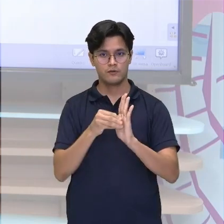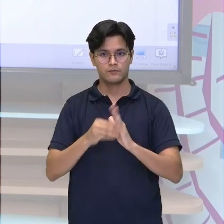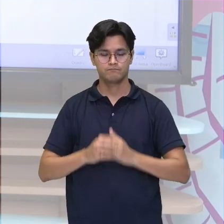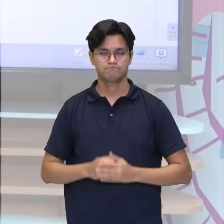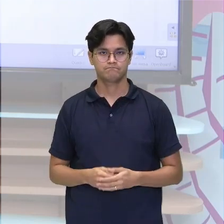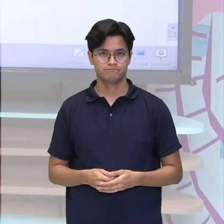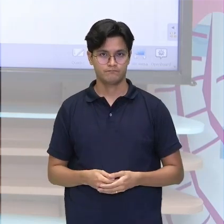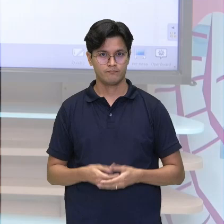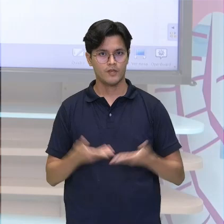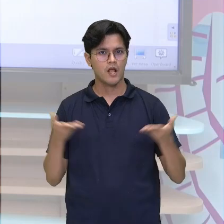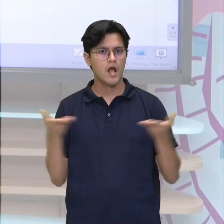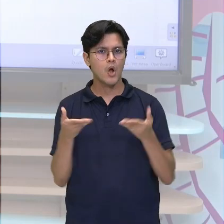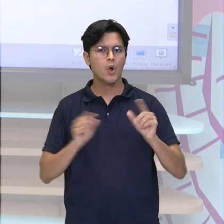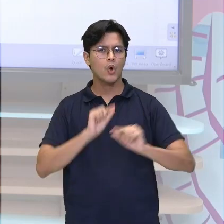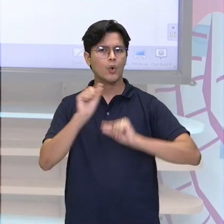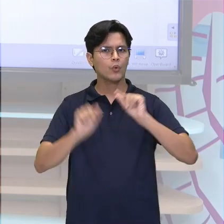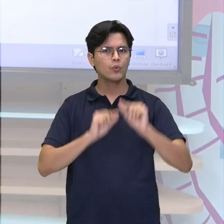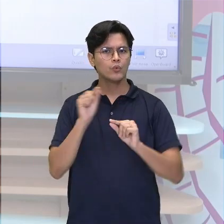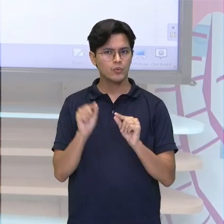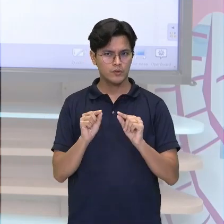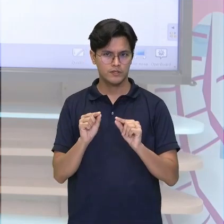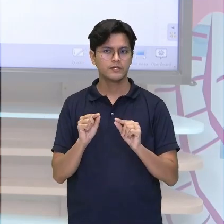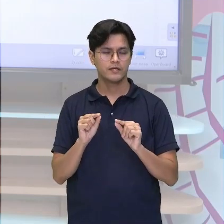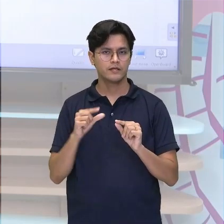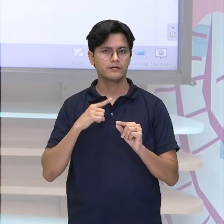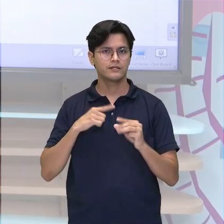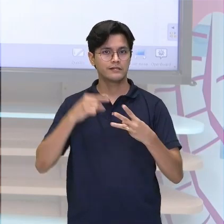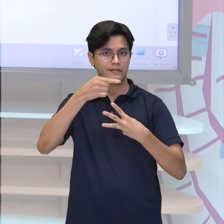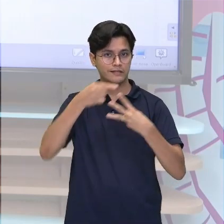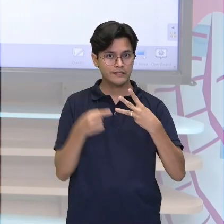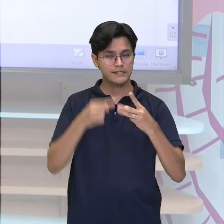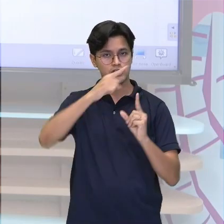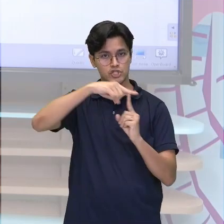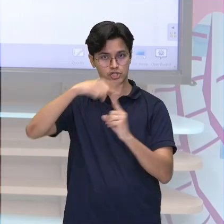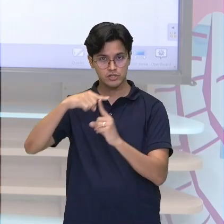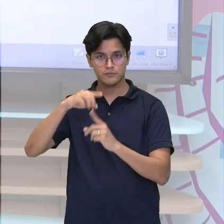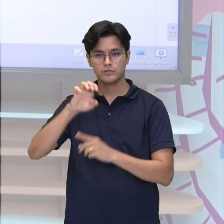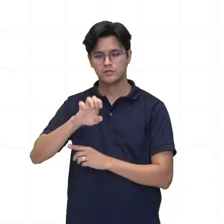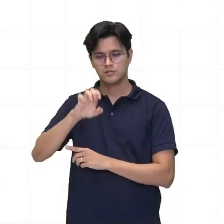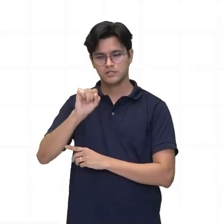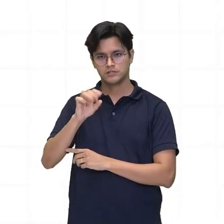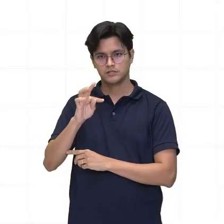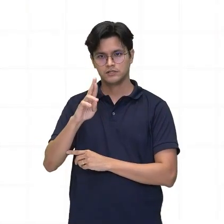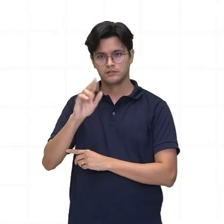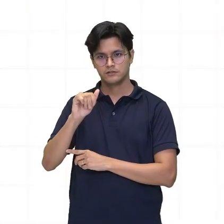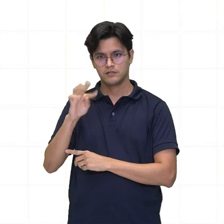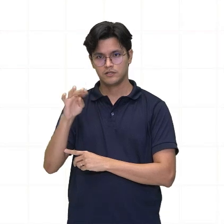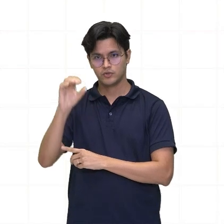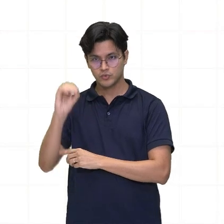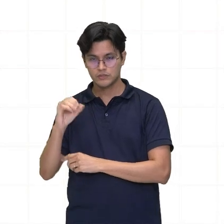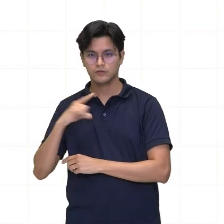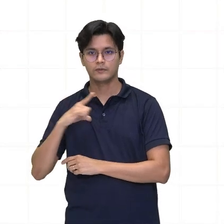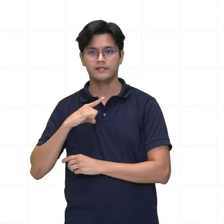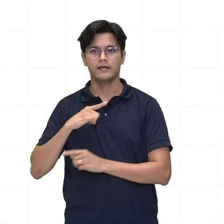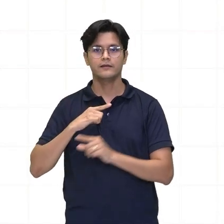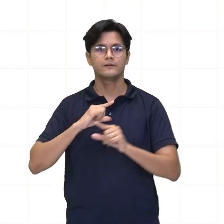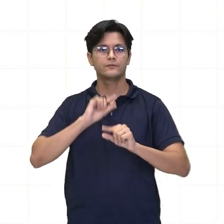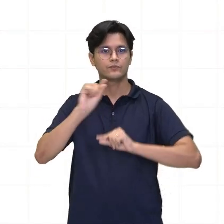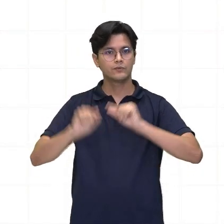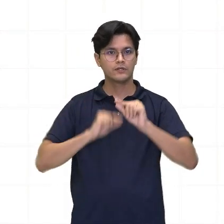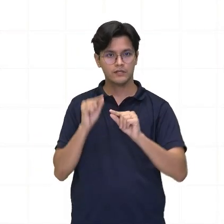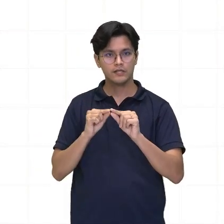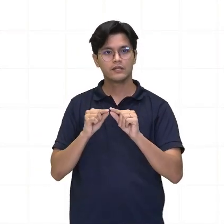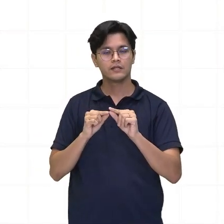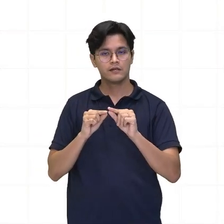estratos dessa vegetação, né? Ela tem 3 subdivisões. Aí nós temos mata de igapó, ela